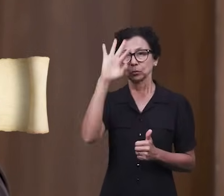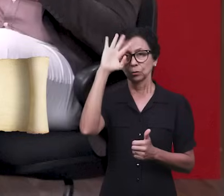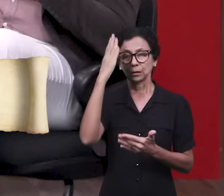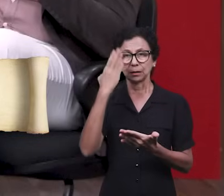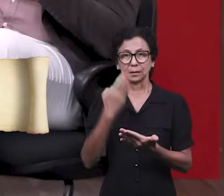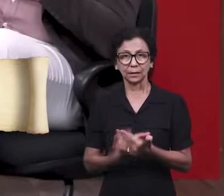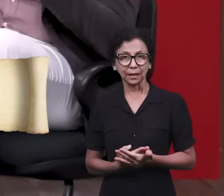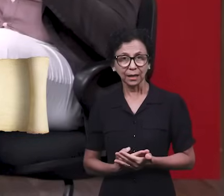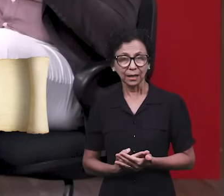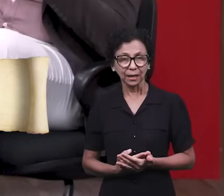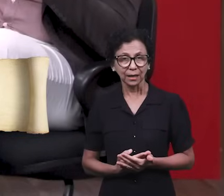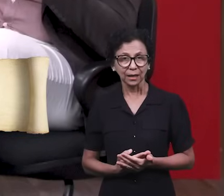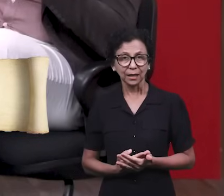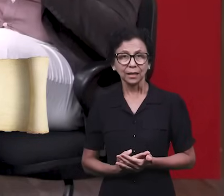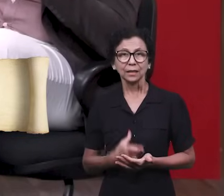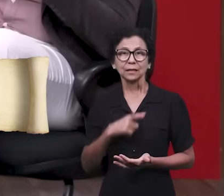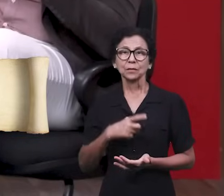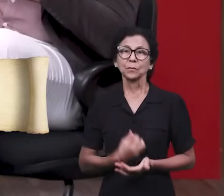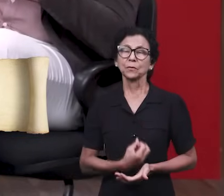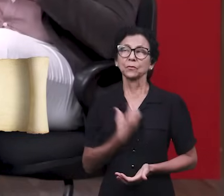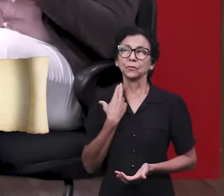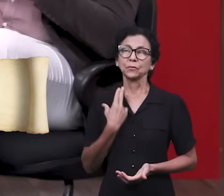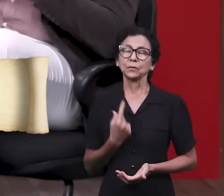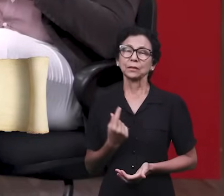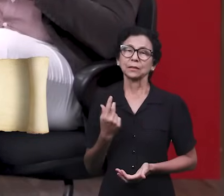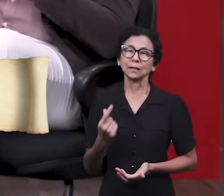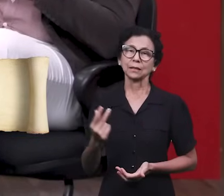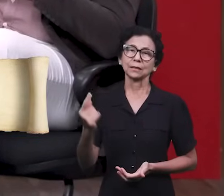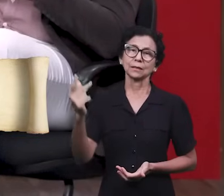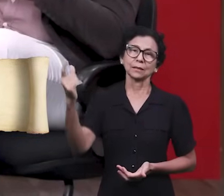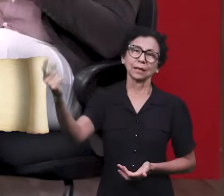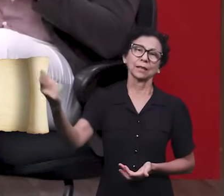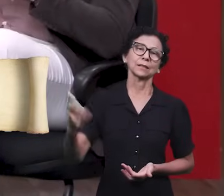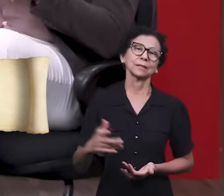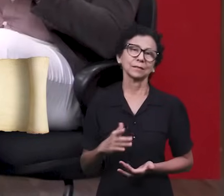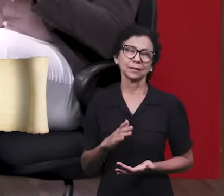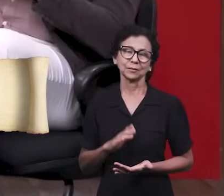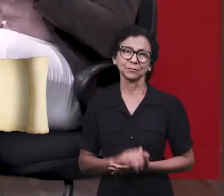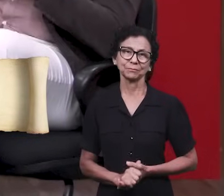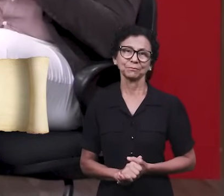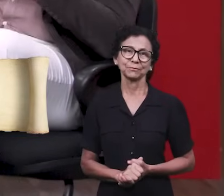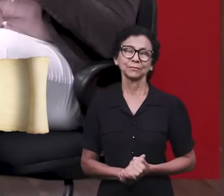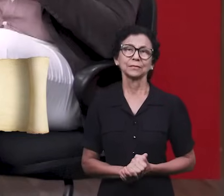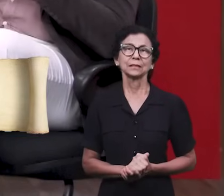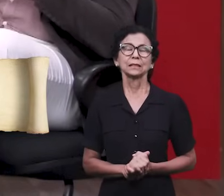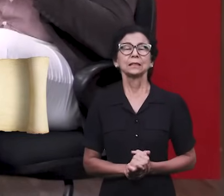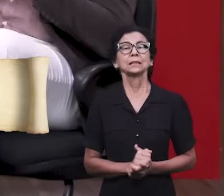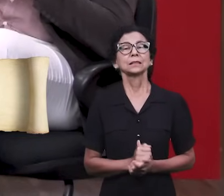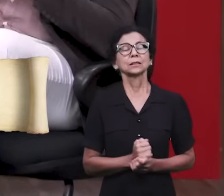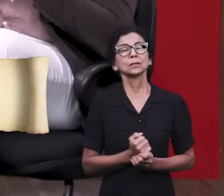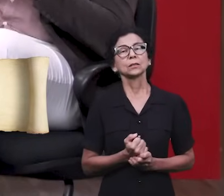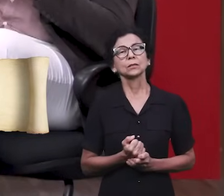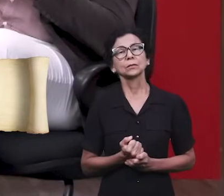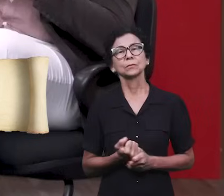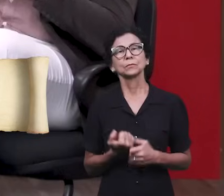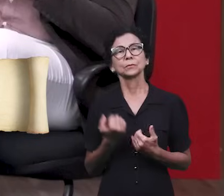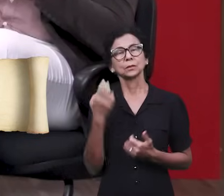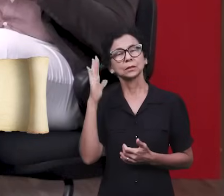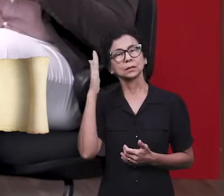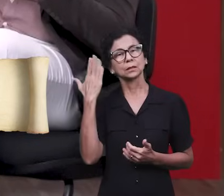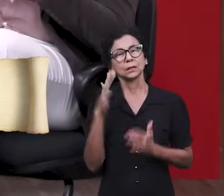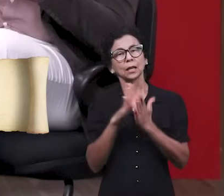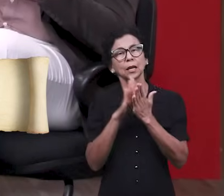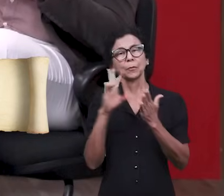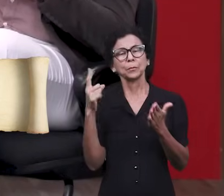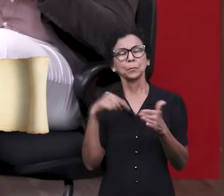eterna. Então, isso nos leva a entender a Bíblia com muito mais profundidade. Não a